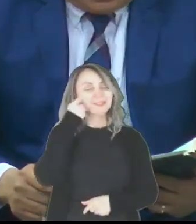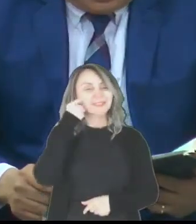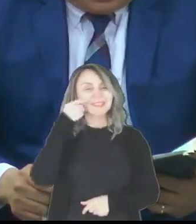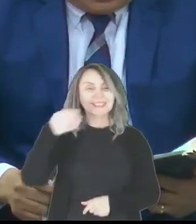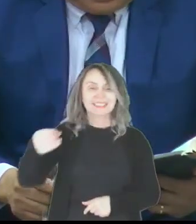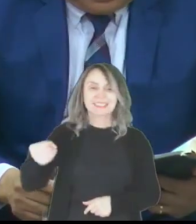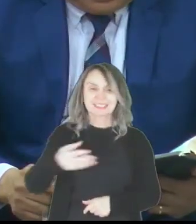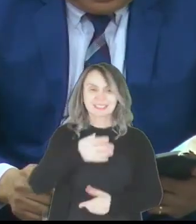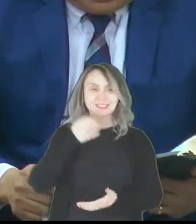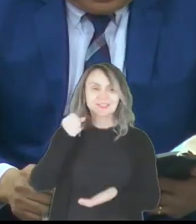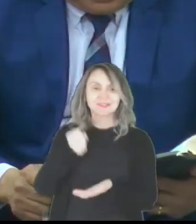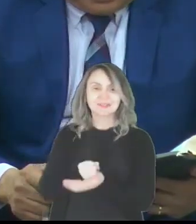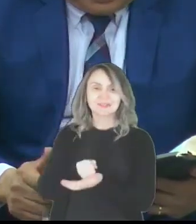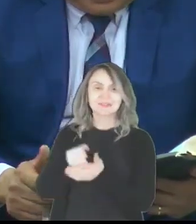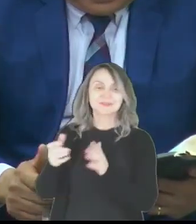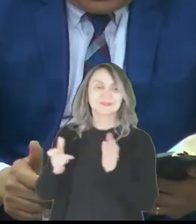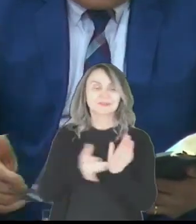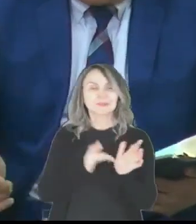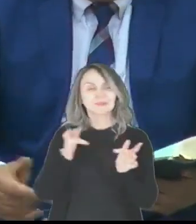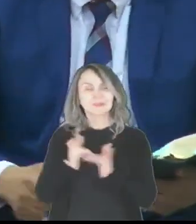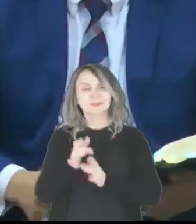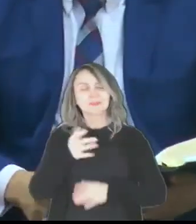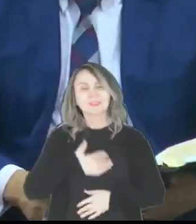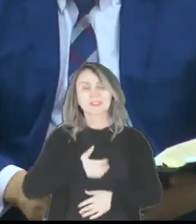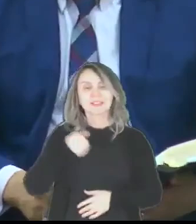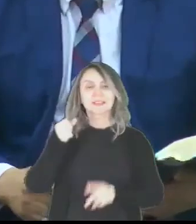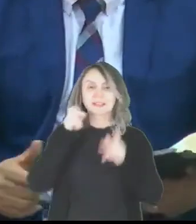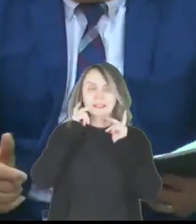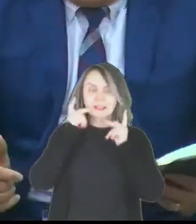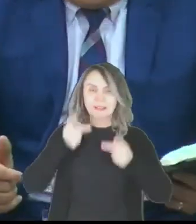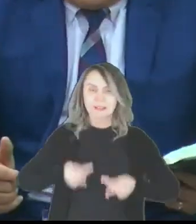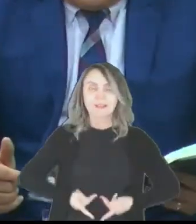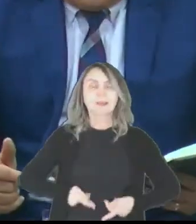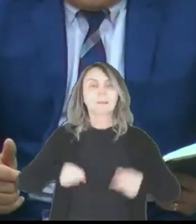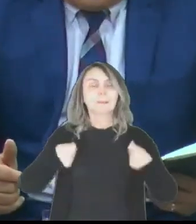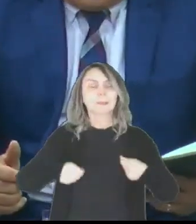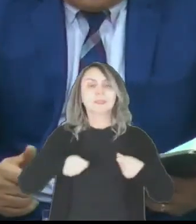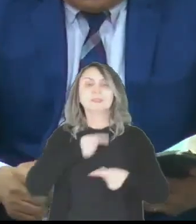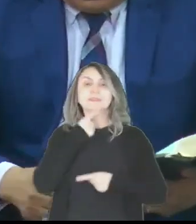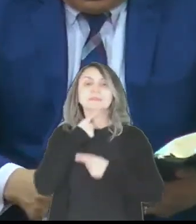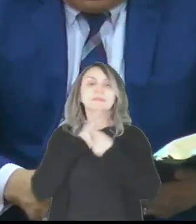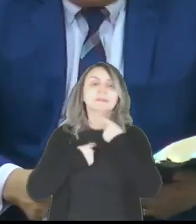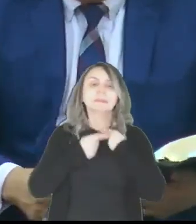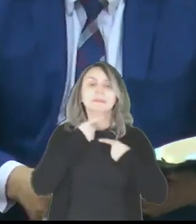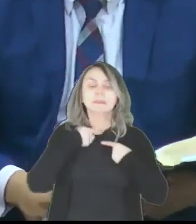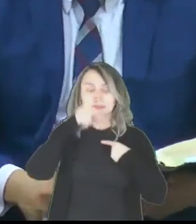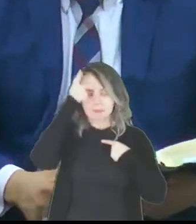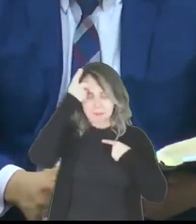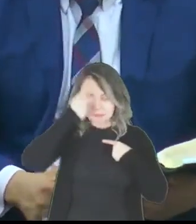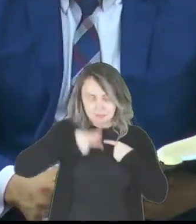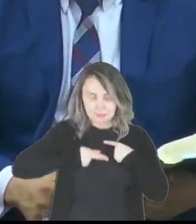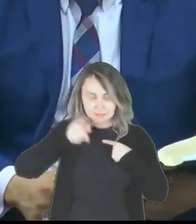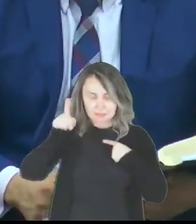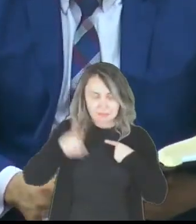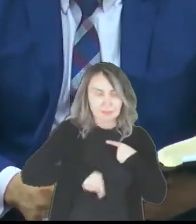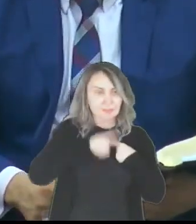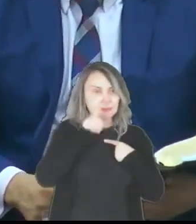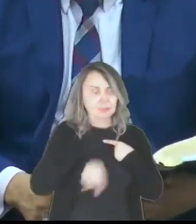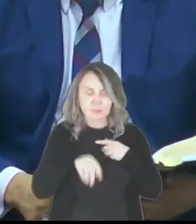Testamento. Jesus, para salvar a humanidade, ele teve que se aniquilar, ficar desse